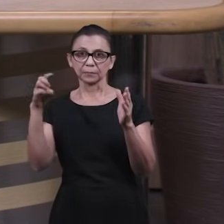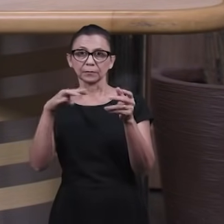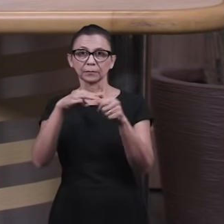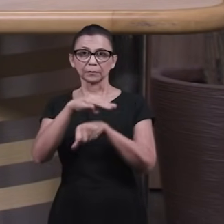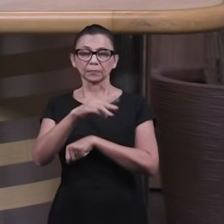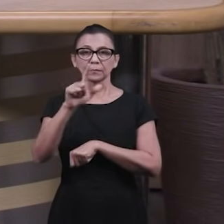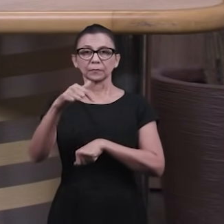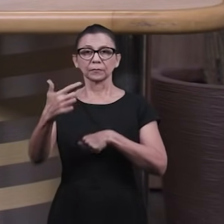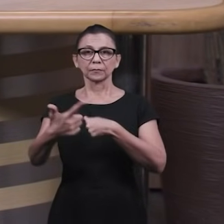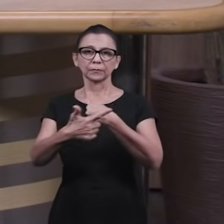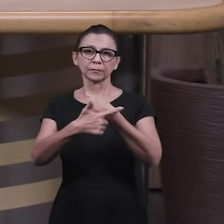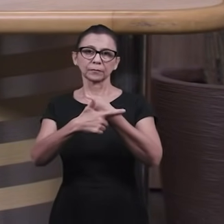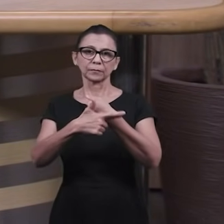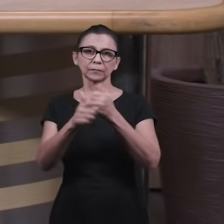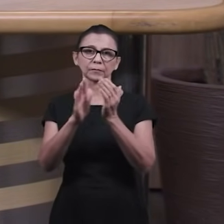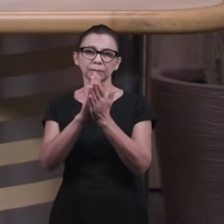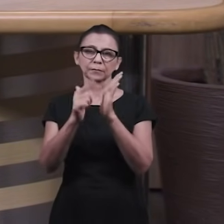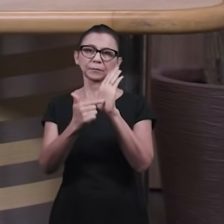função.